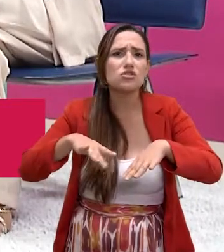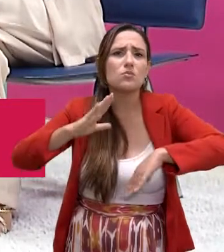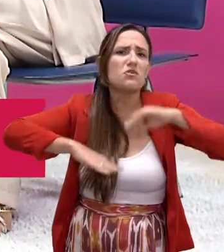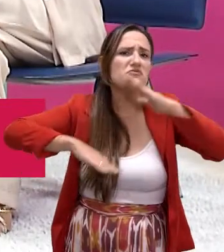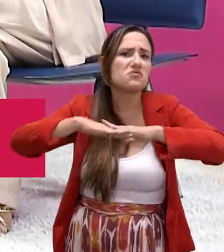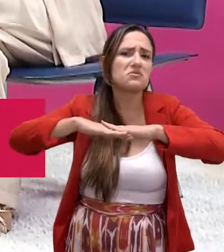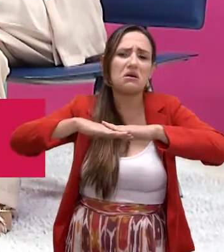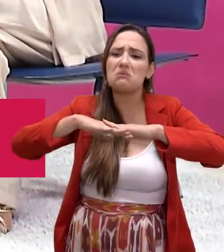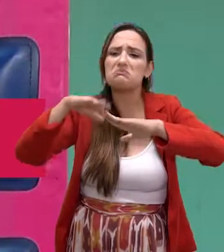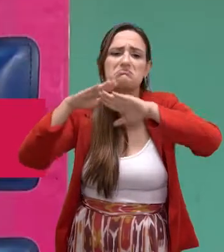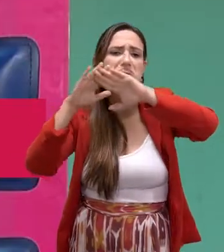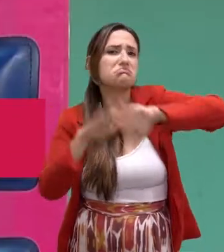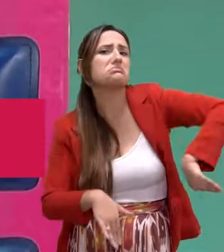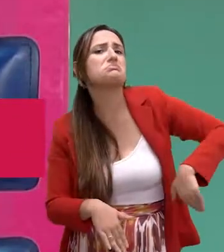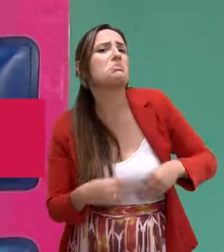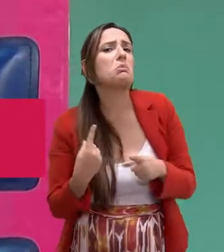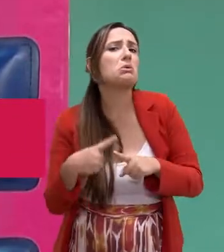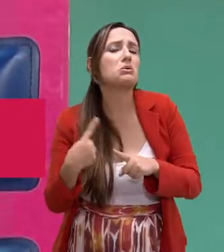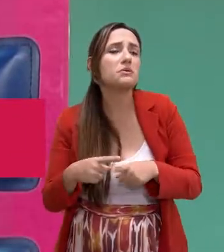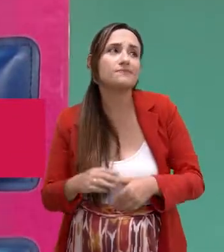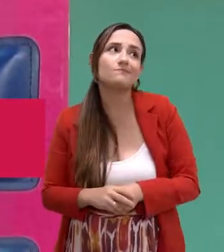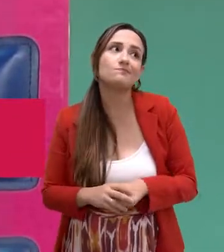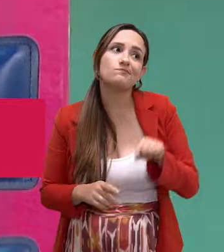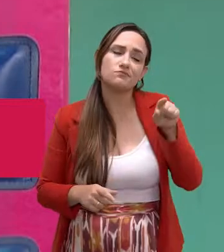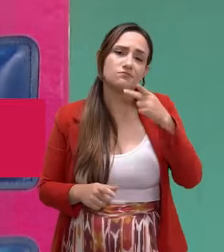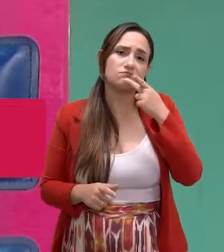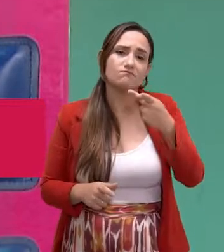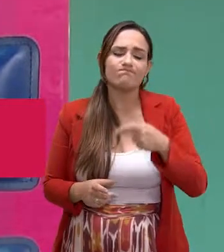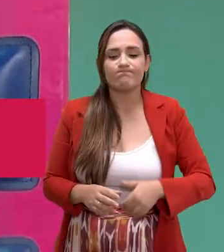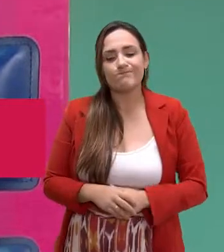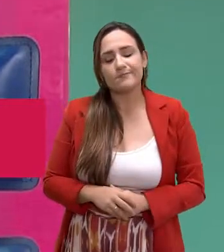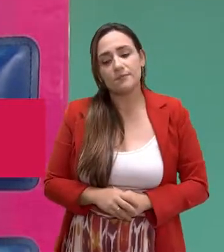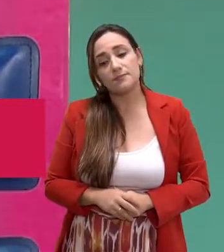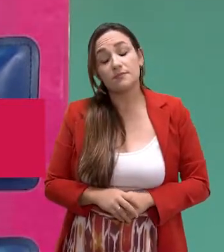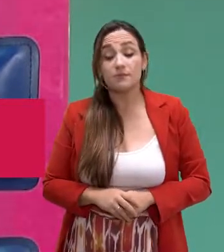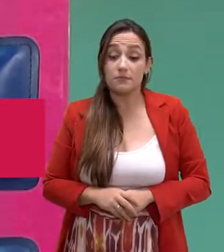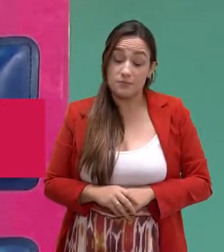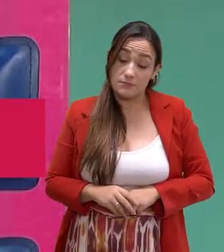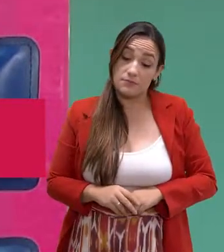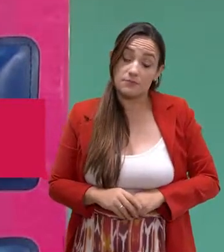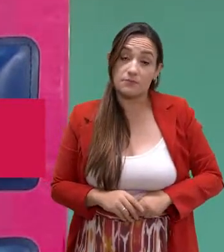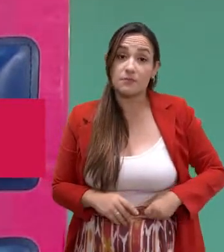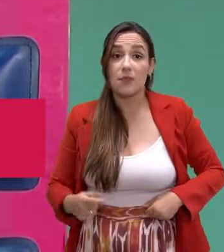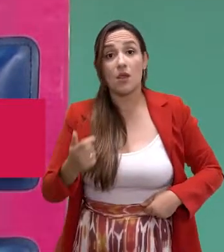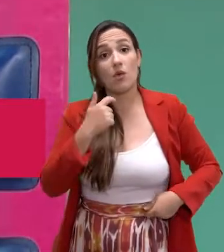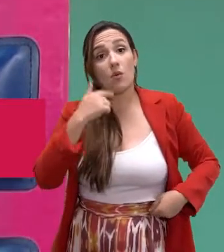uma carreira bem-sucedida? Pois é, Lívia, eu acho que essa